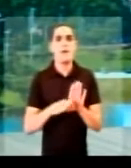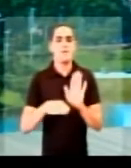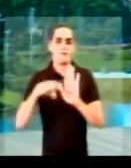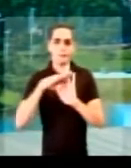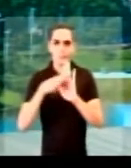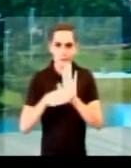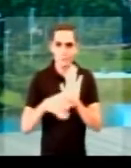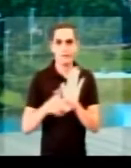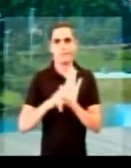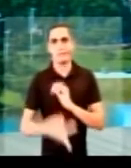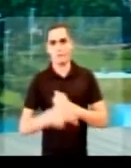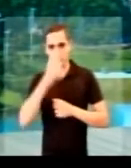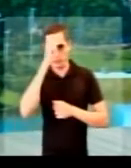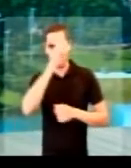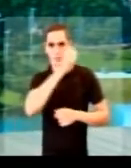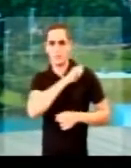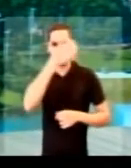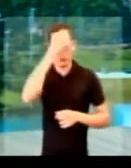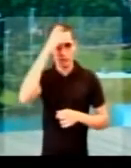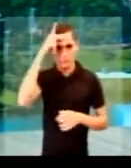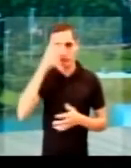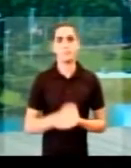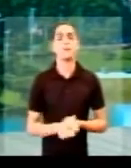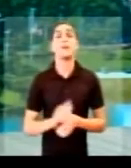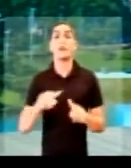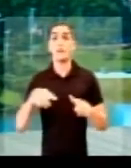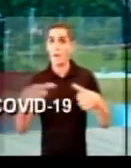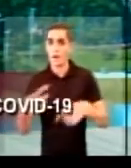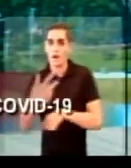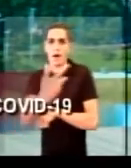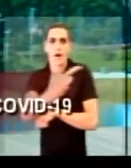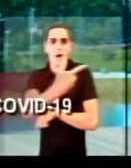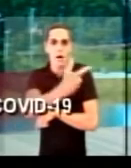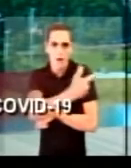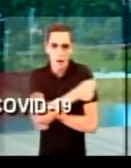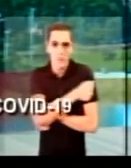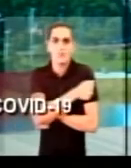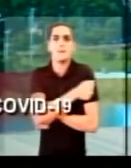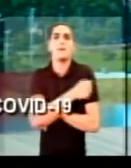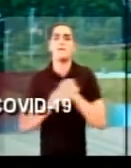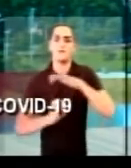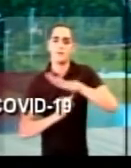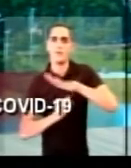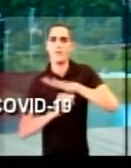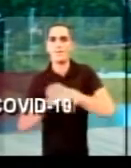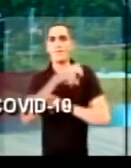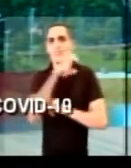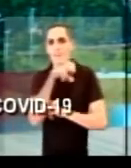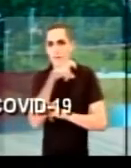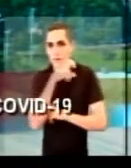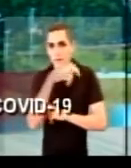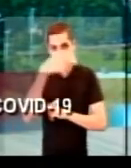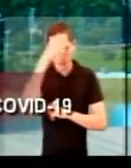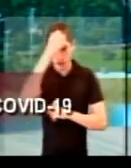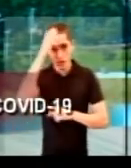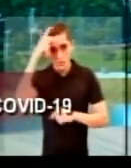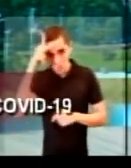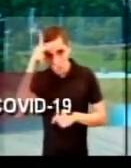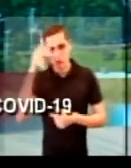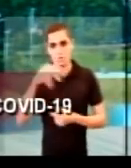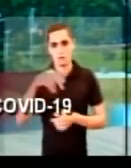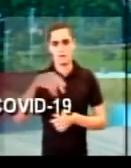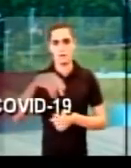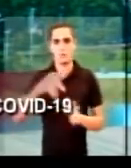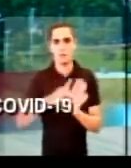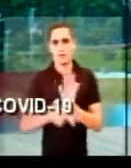Municipal. Essa vacina do Instituto Butantan, cujo Rio Preto teve uma parte importante no